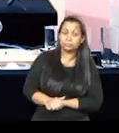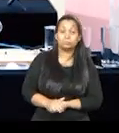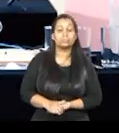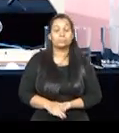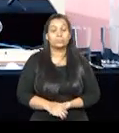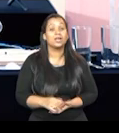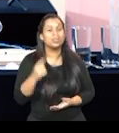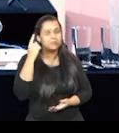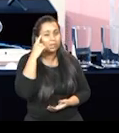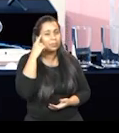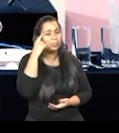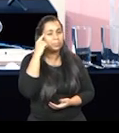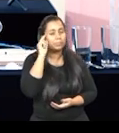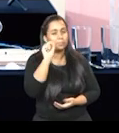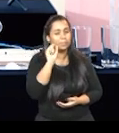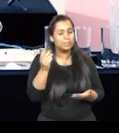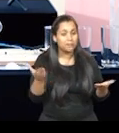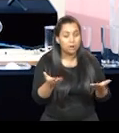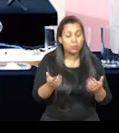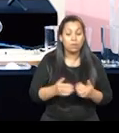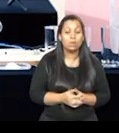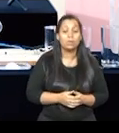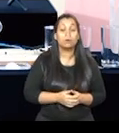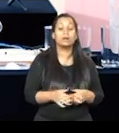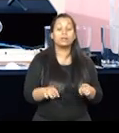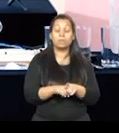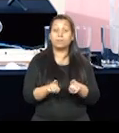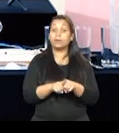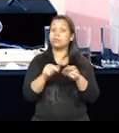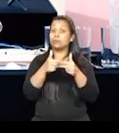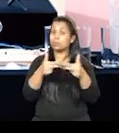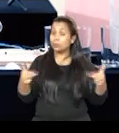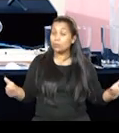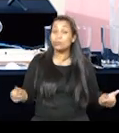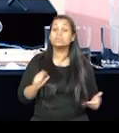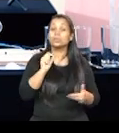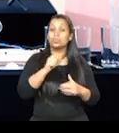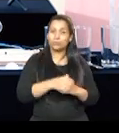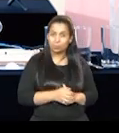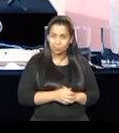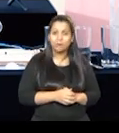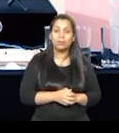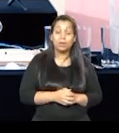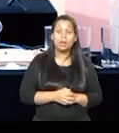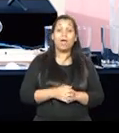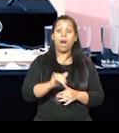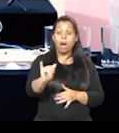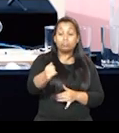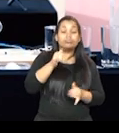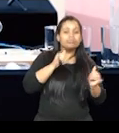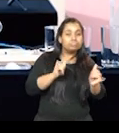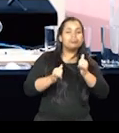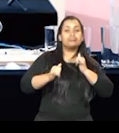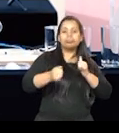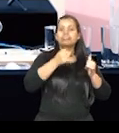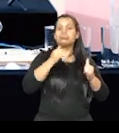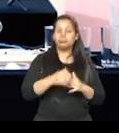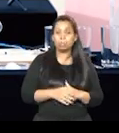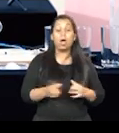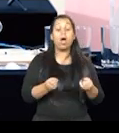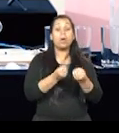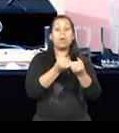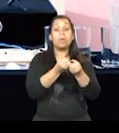Aliás, sabe o que eu pensei agora? Nós temos outra propriedade que é a condutibilidade elétrica, ou seja,